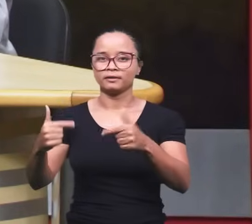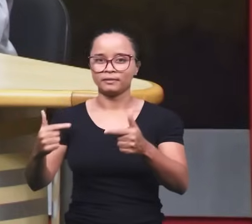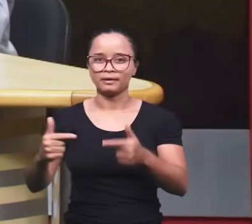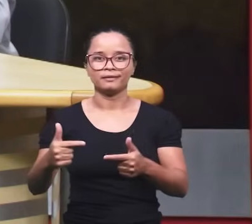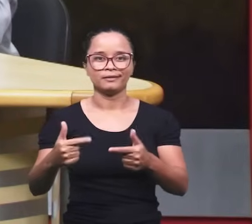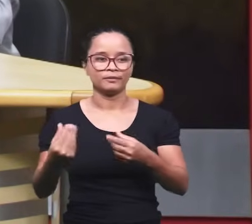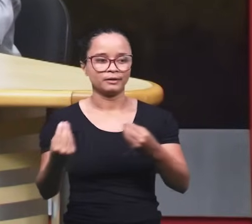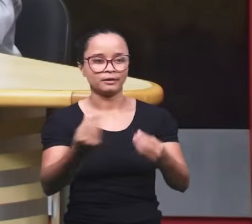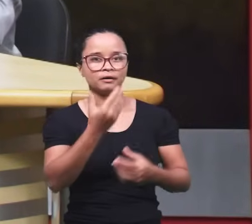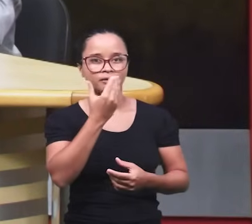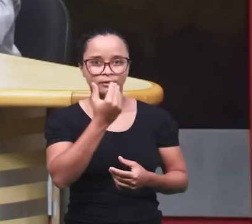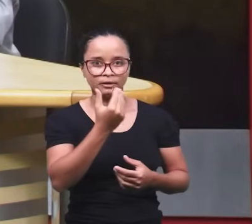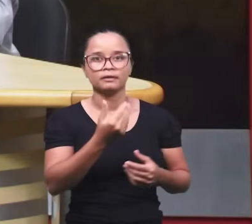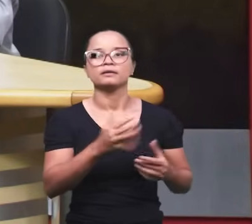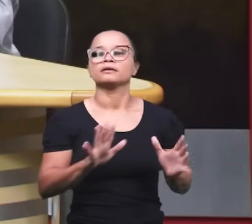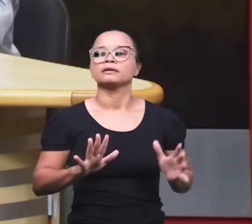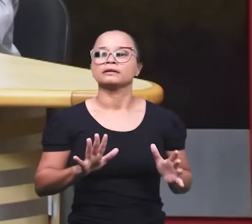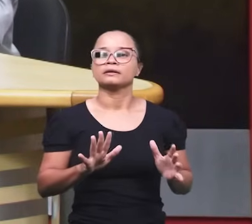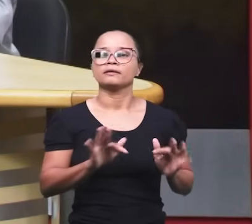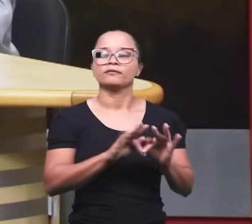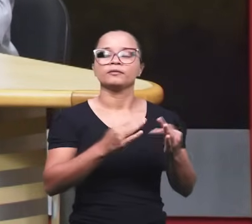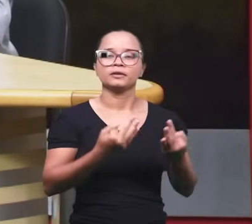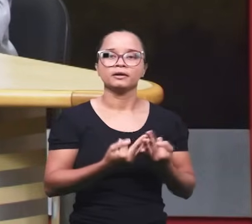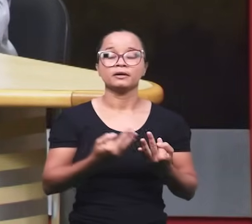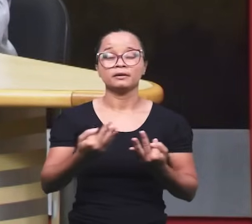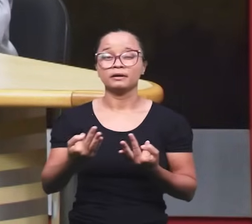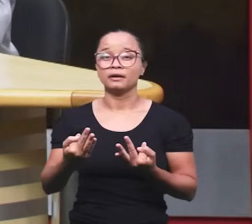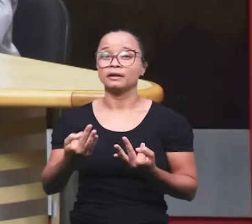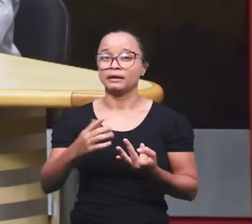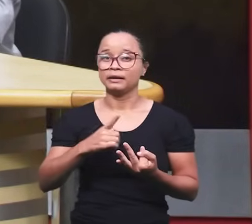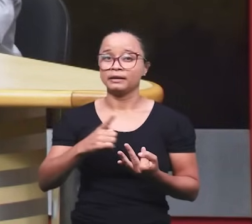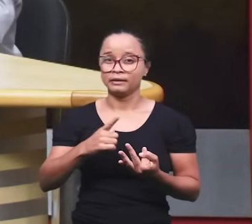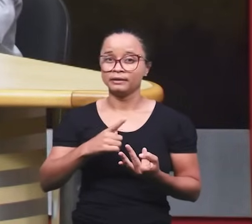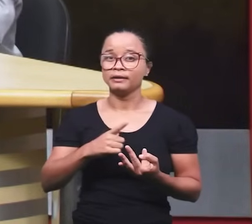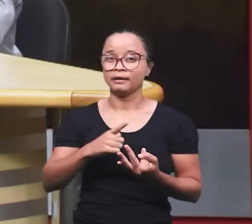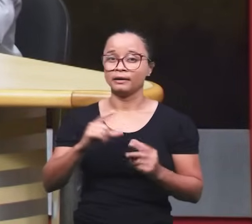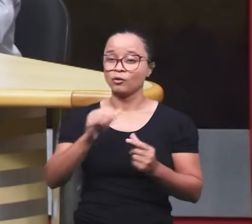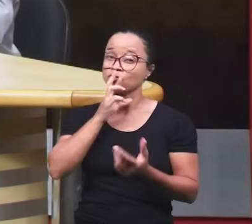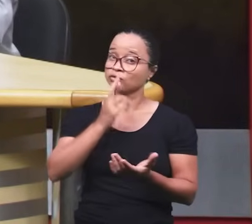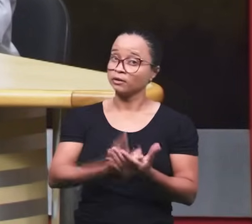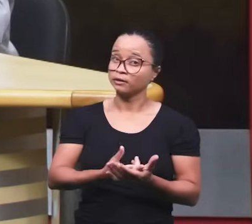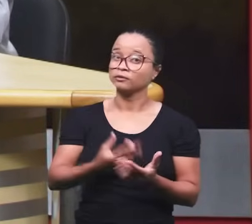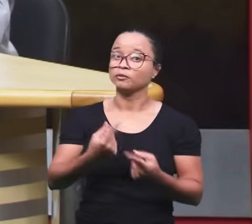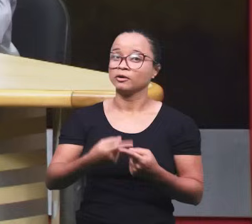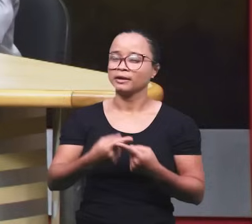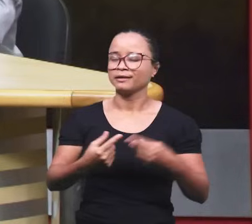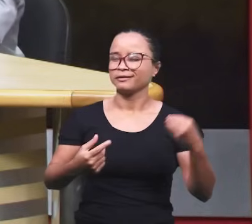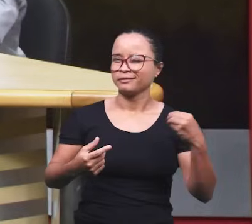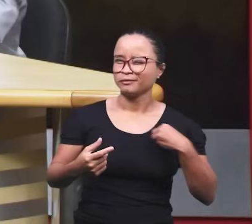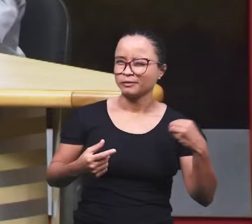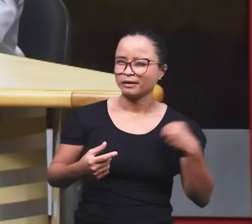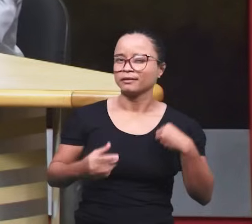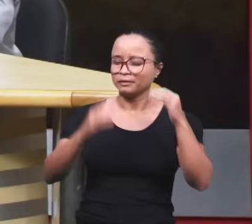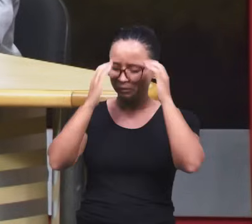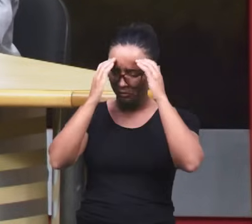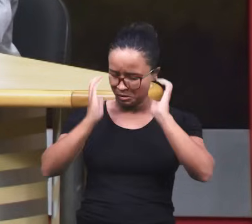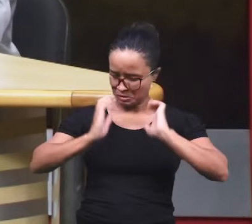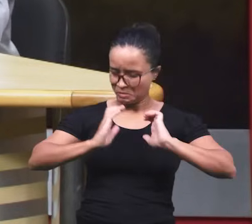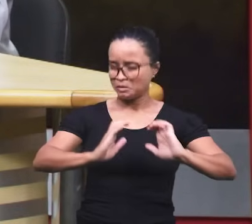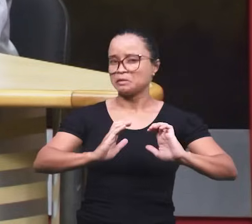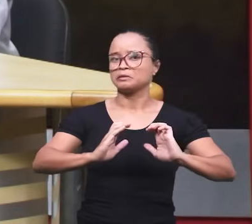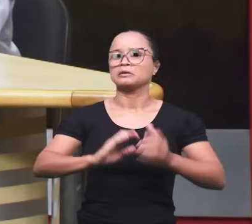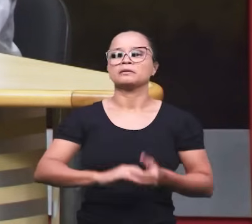juízo né sobre o homem em função do seu erro do seu pecado da sua desobediência né da sua